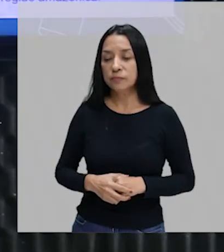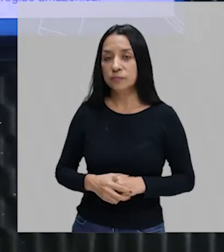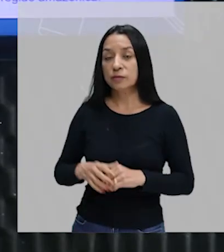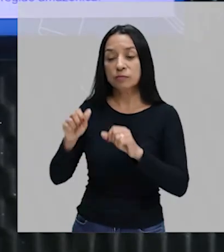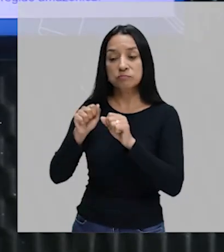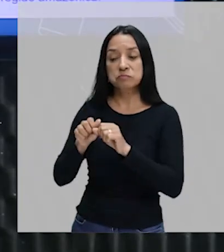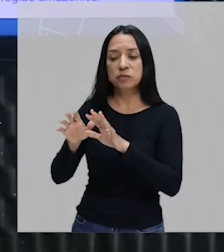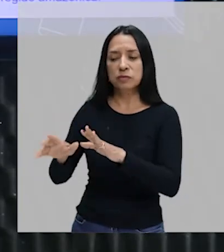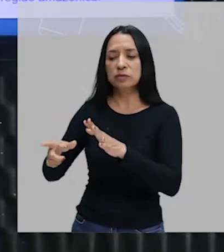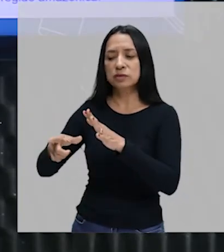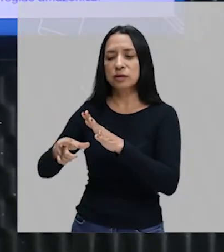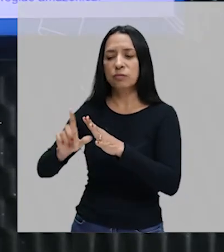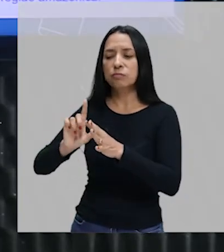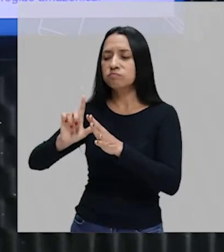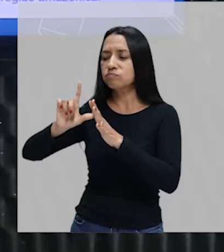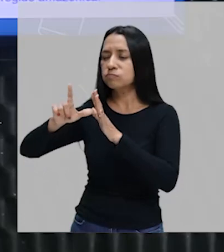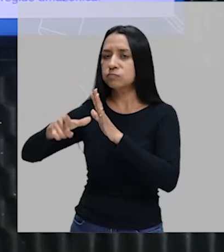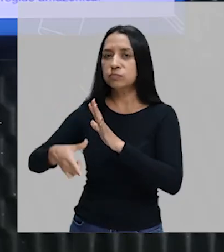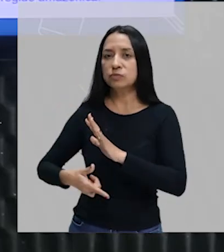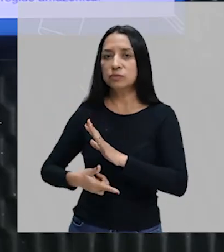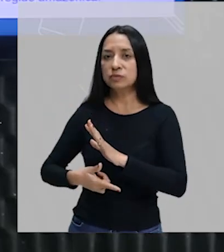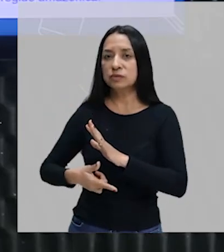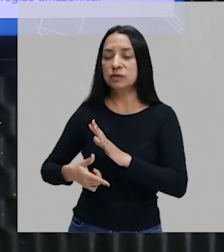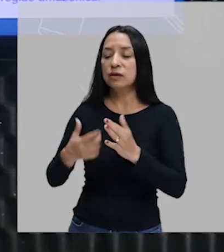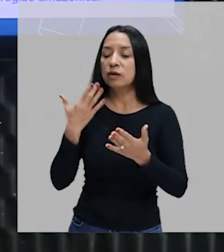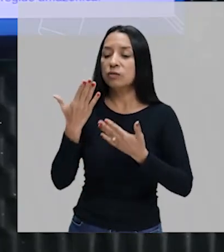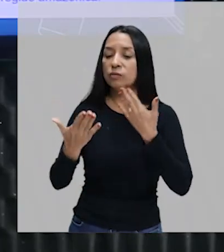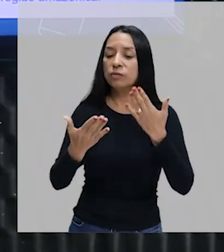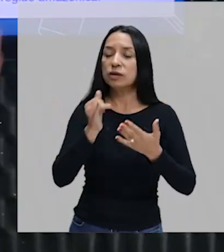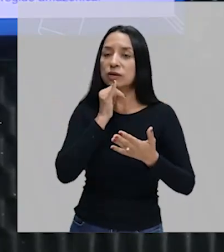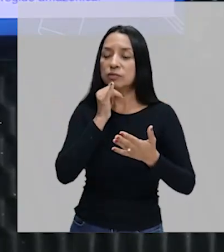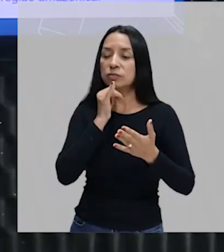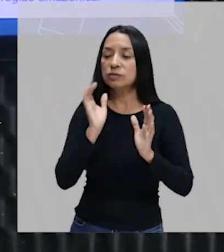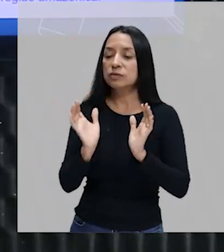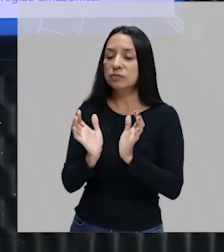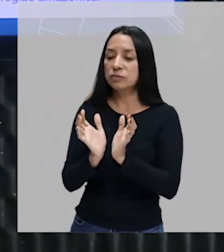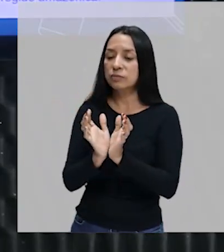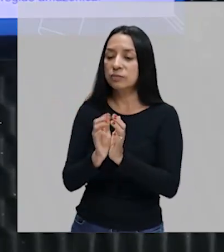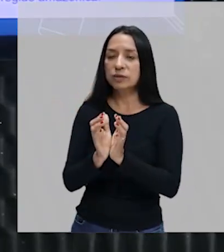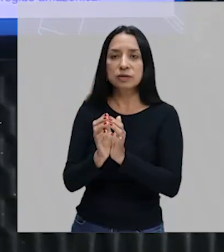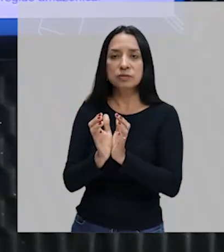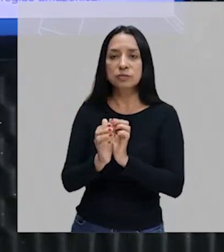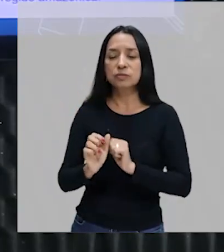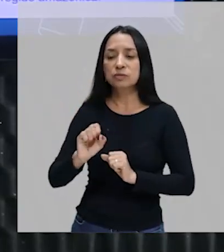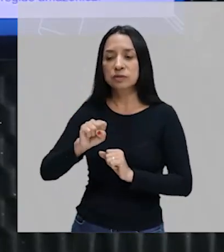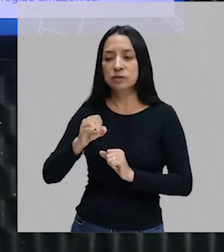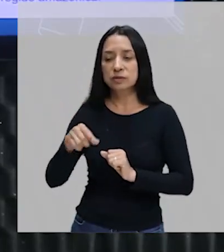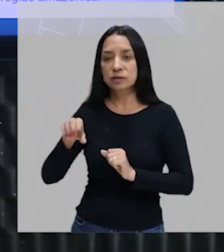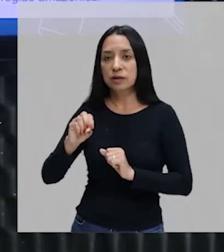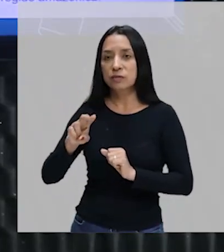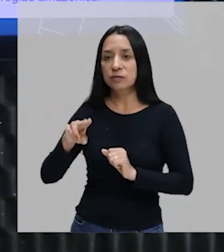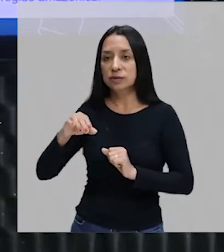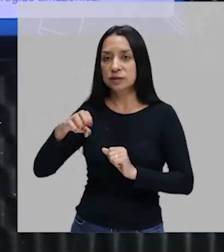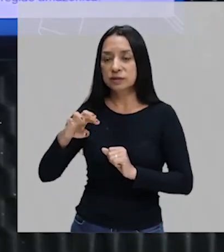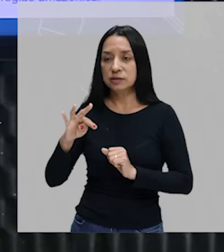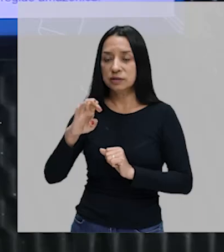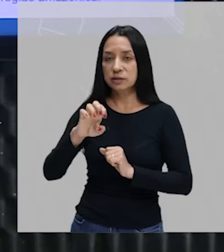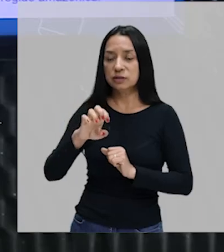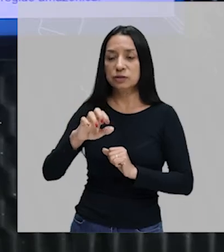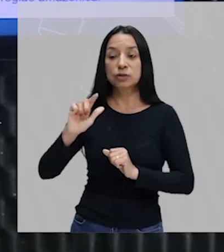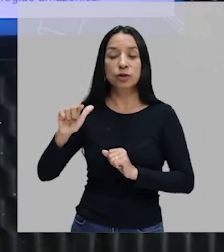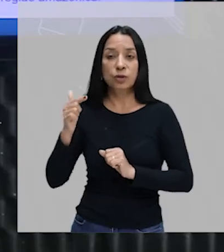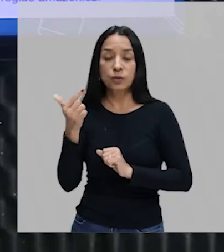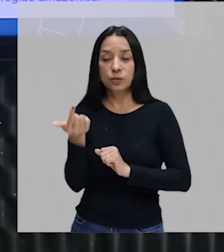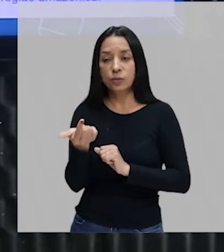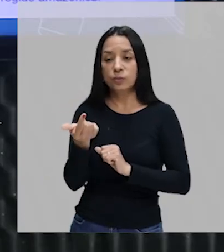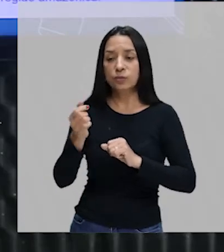colonização tardia. Né? Se comparado, por exemplo, a Pernambuco, a São Vicente e algumas outras